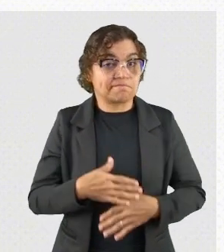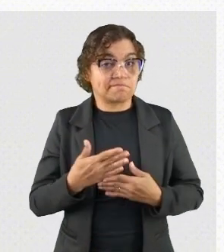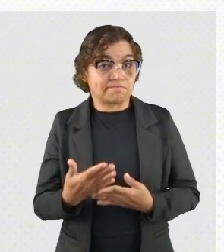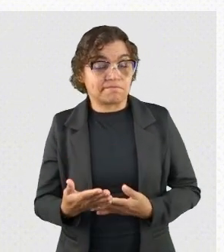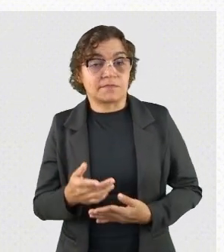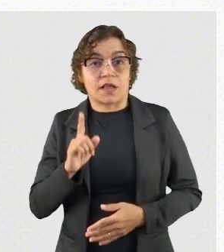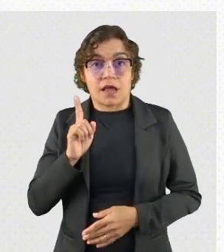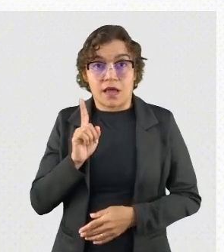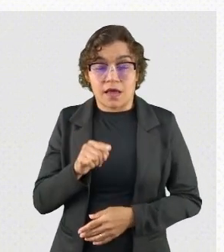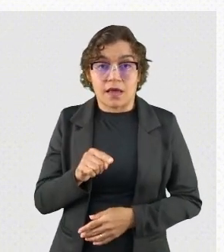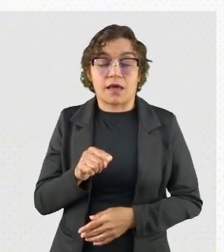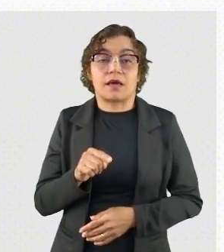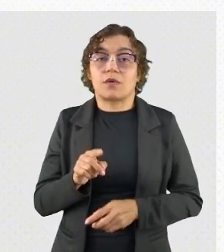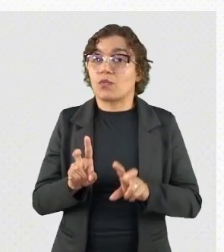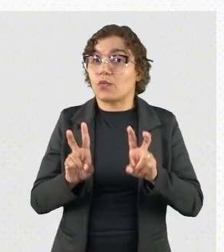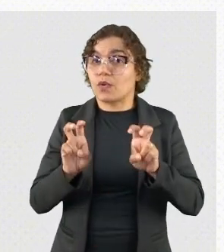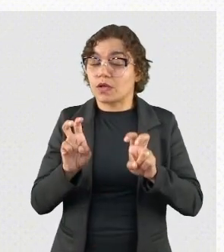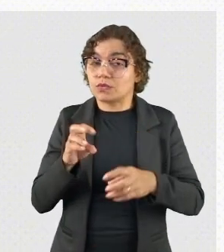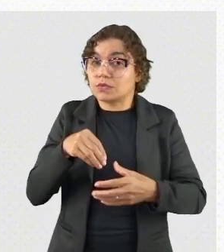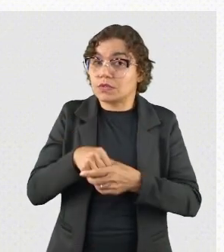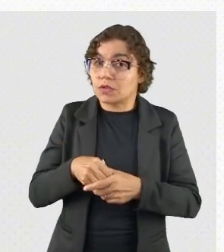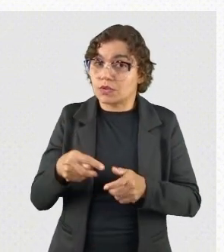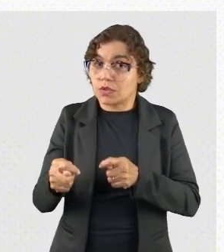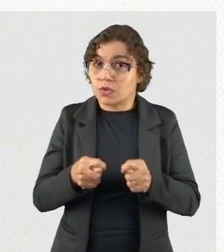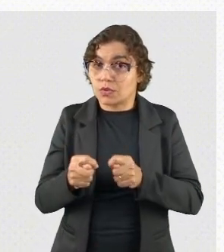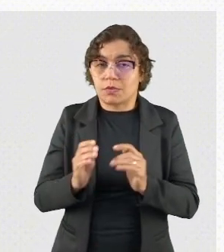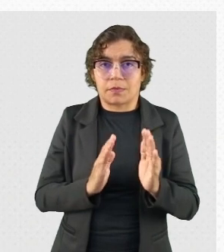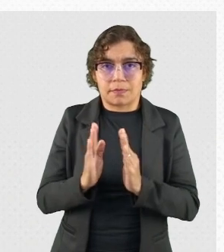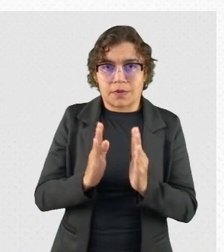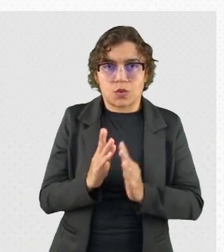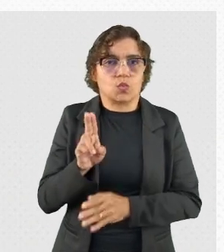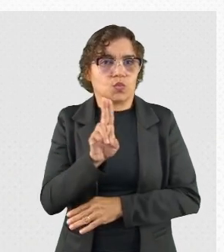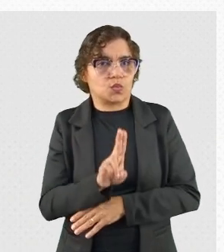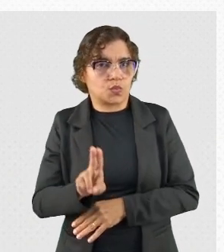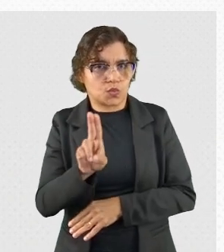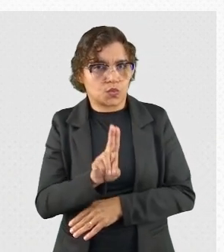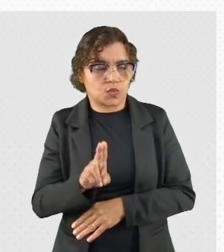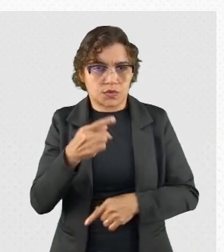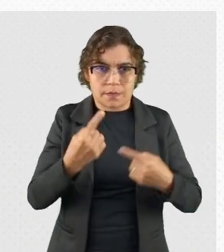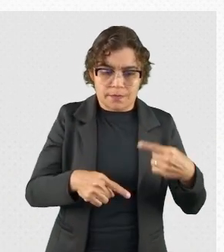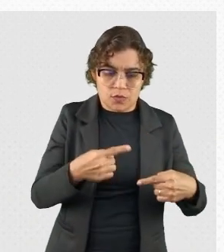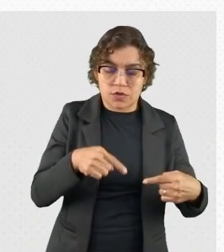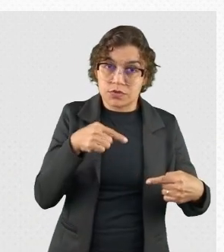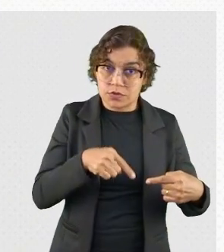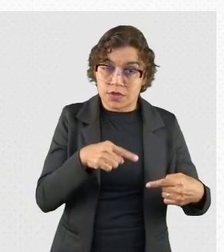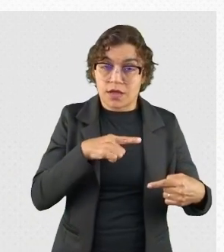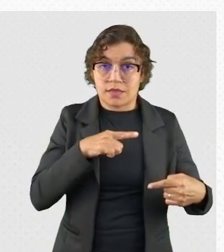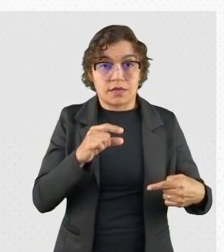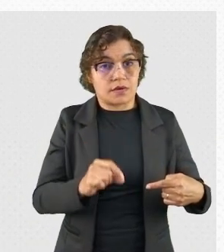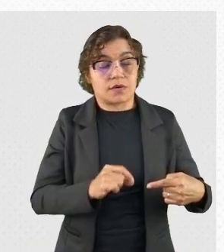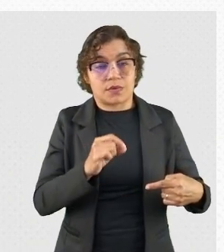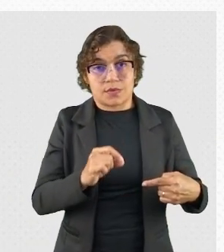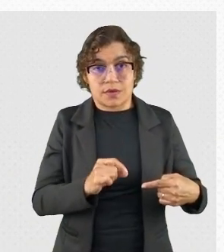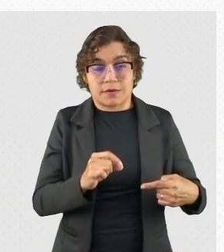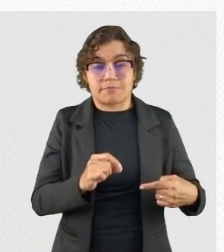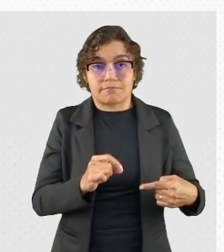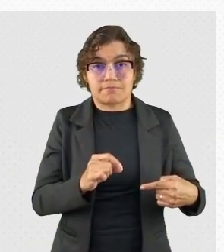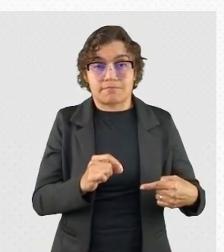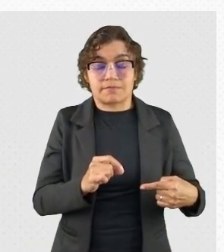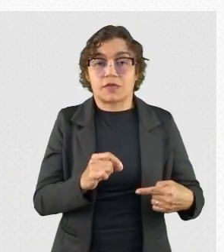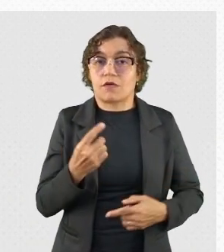um ponto dentro da economia nesse período. Você utiliza da política para que mantenha-se os